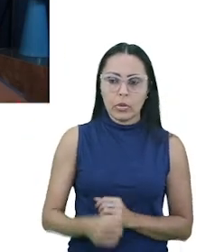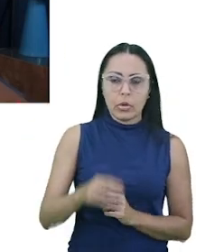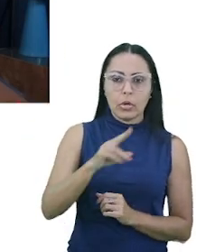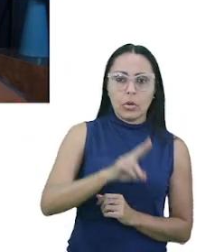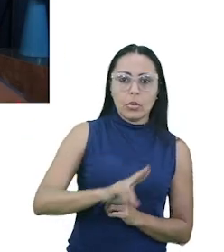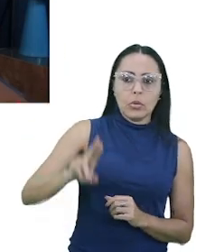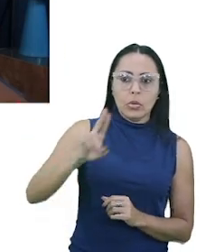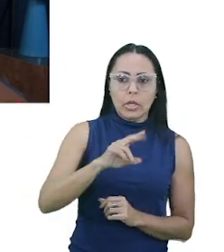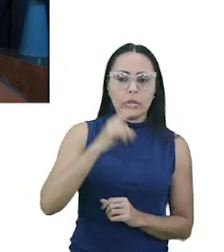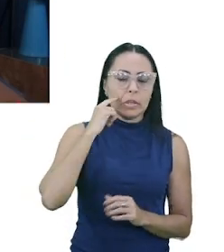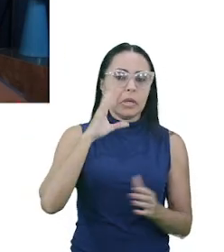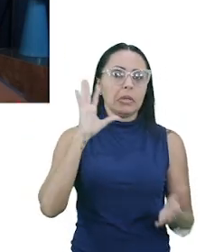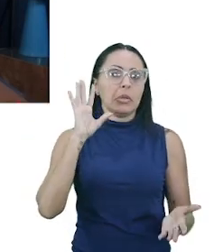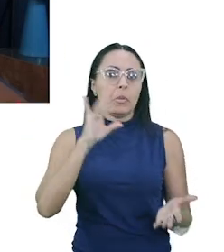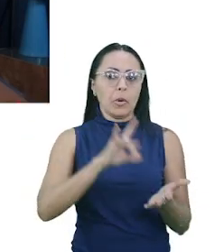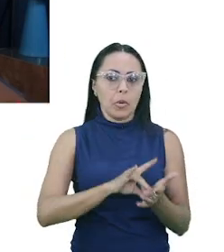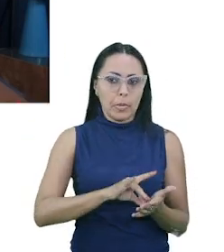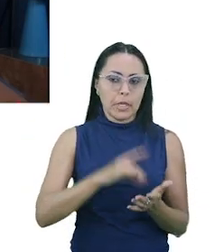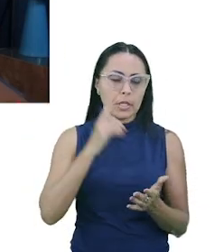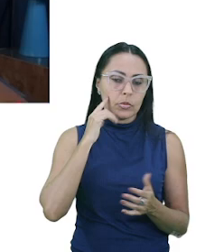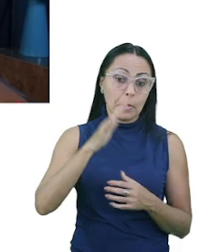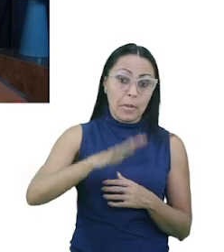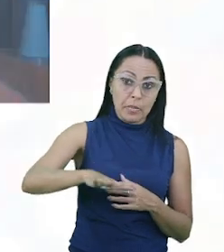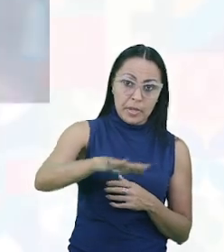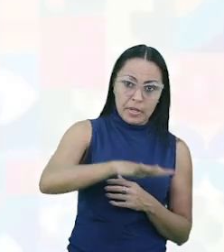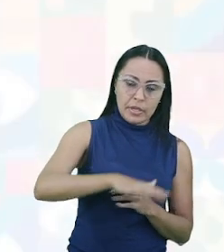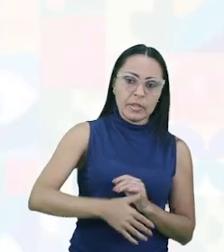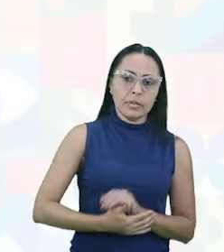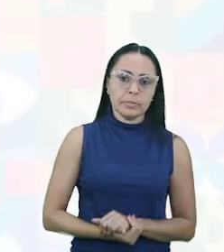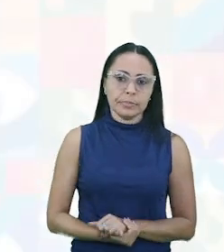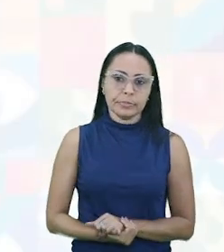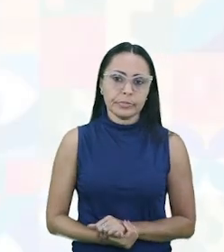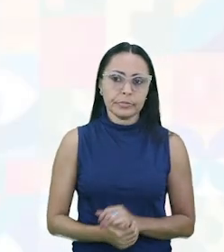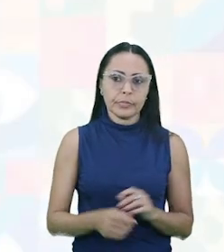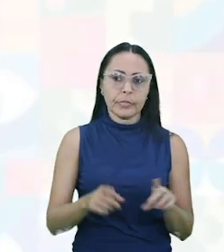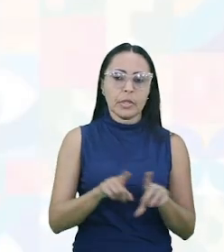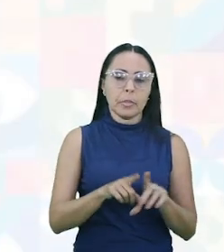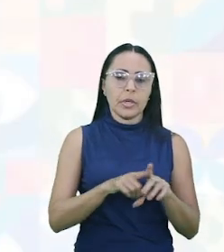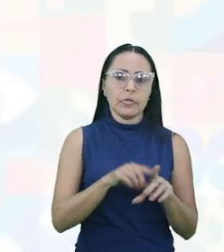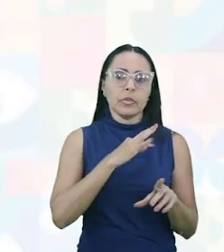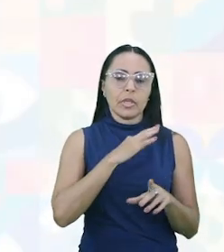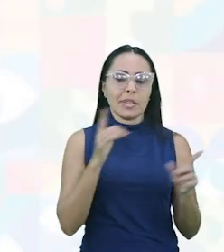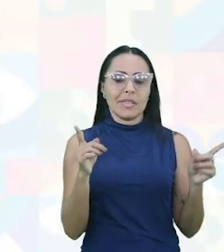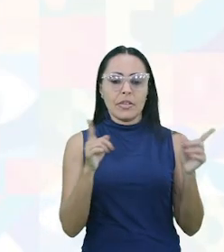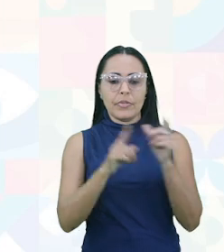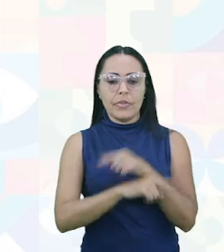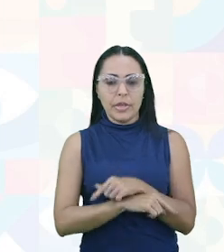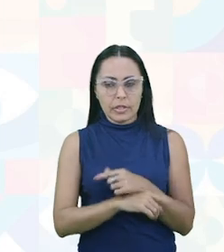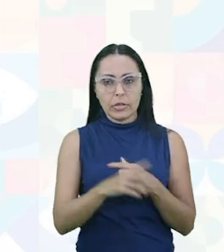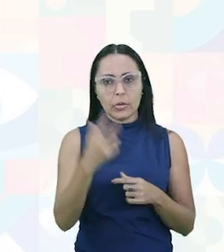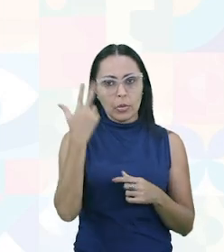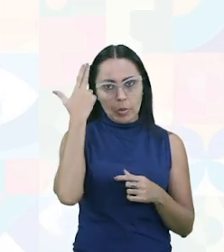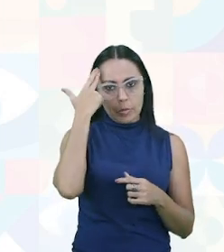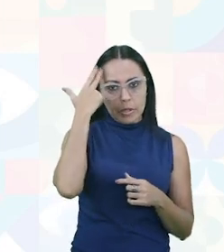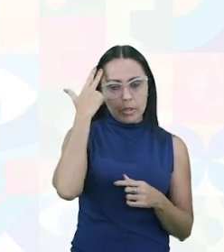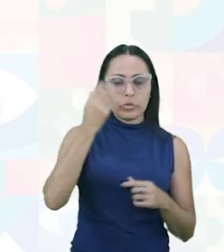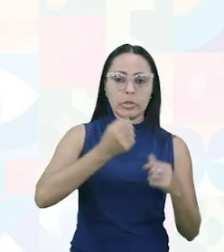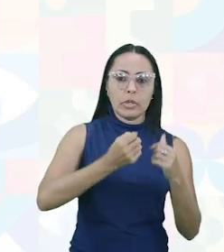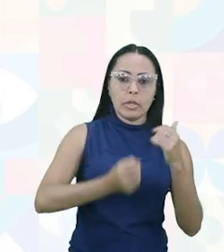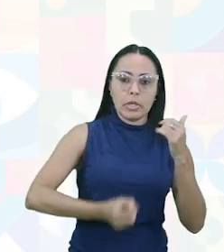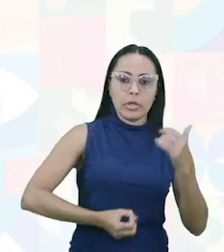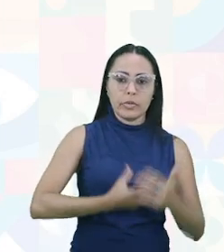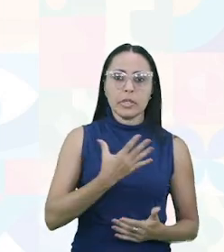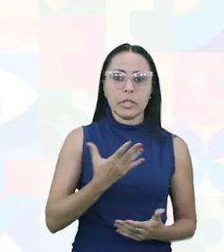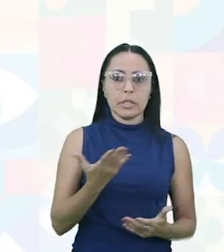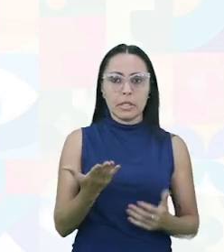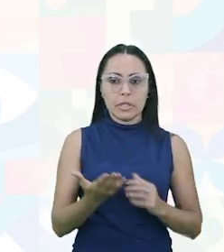gente geralmente usa para ambientes, né? E aí ele também fez uma técnica inversa. Geralmente a gente revela a tela dessa